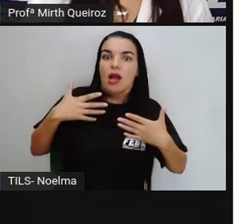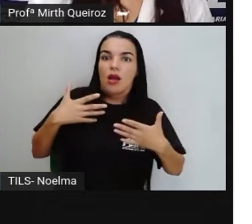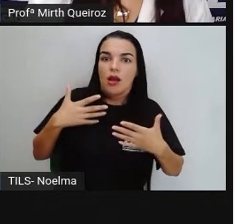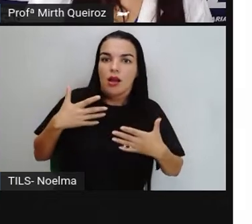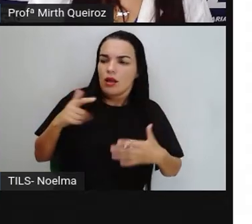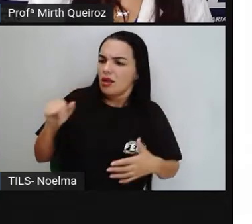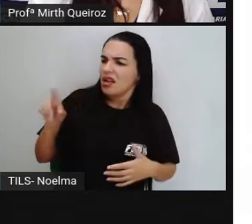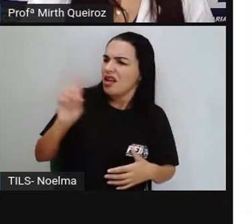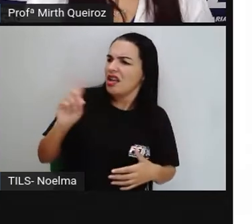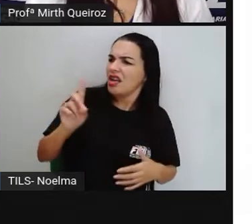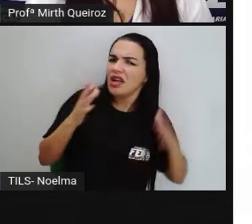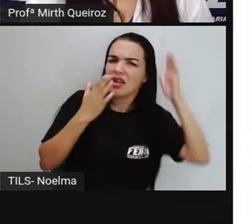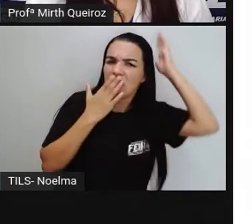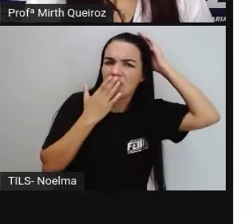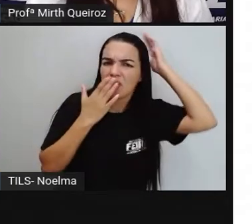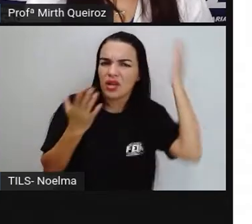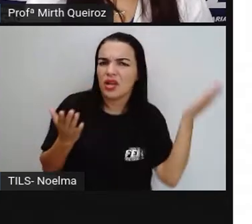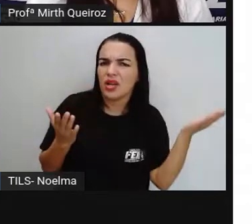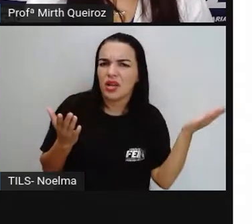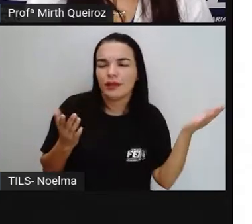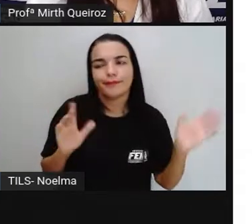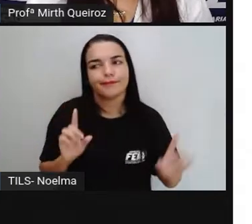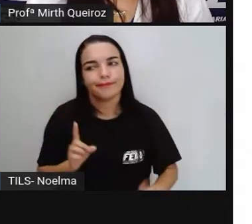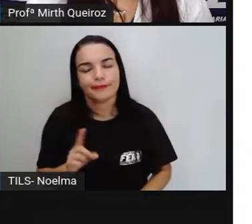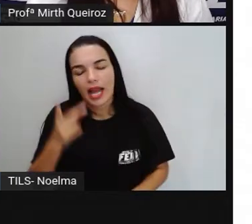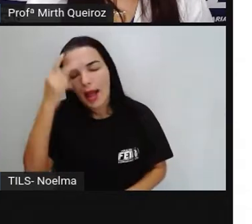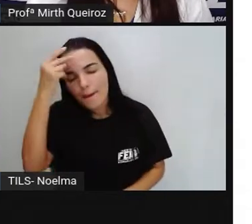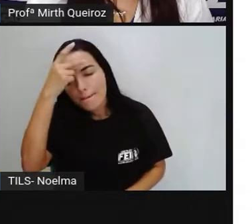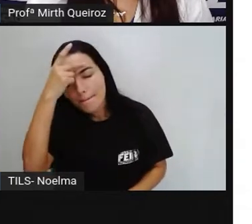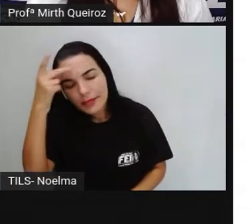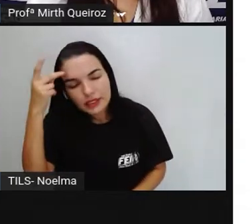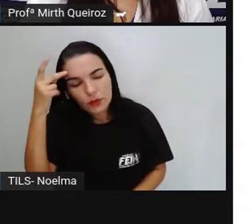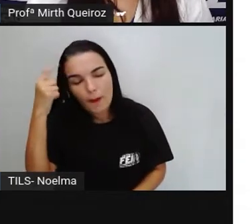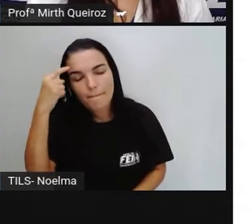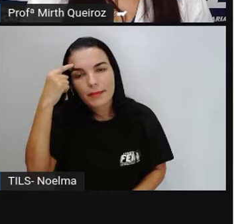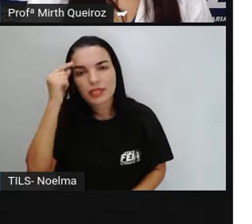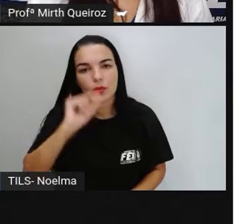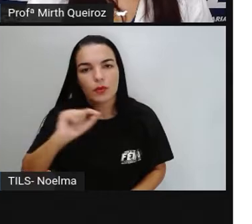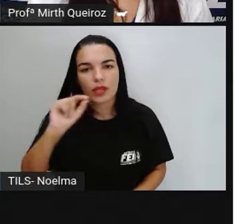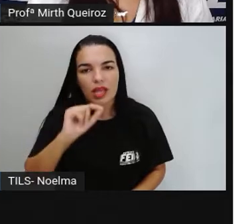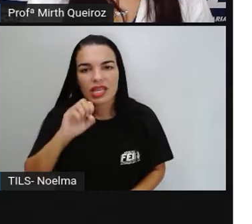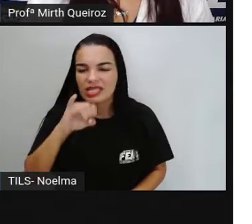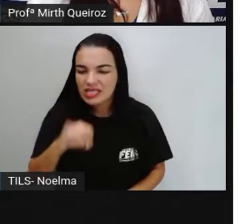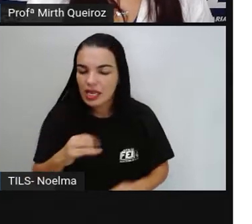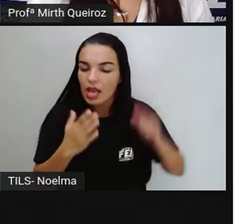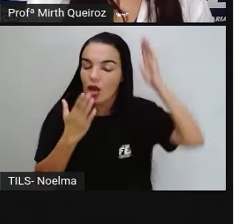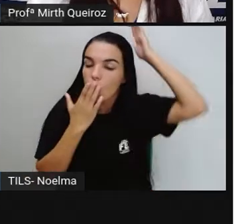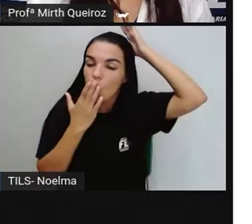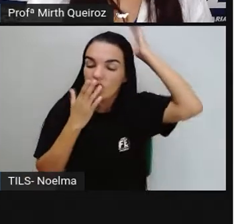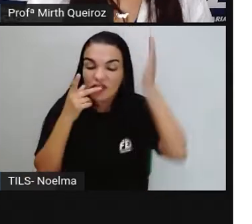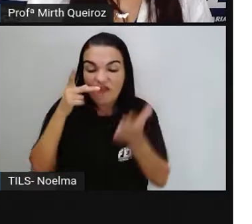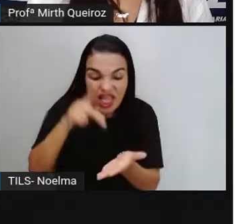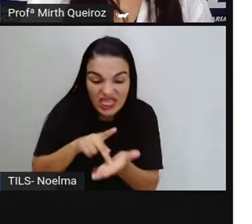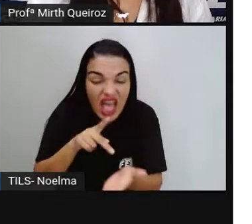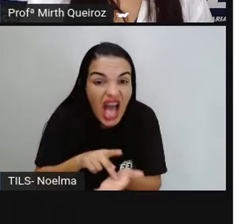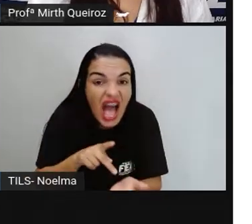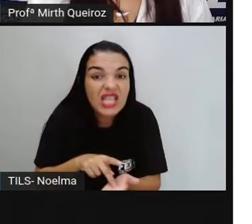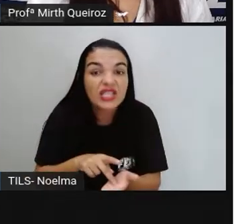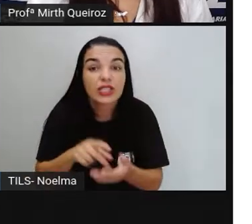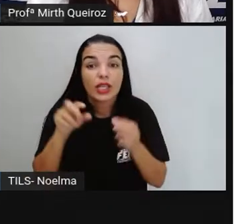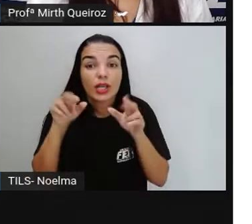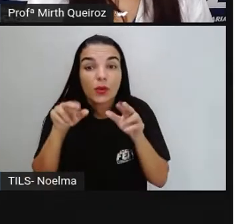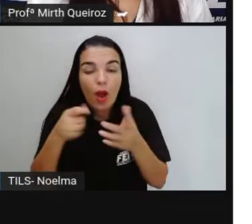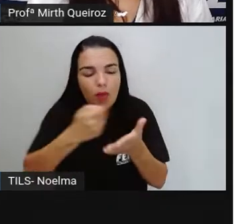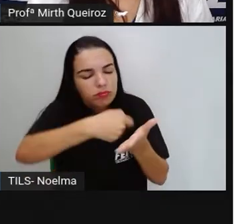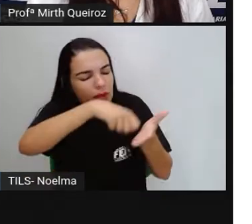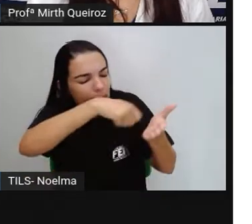é mais índio. Na cabeça dessas pessoas, o índio autêntico seria o índio do papel lá da carta de Pero